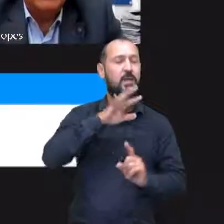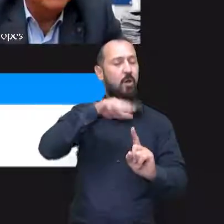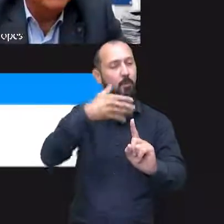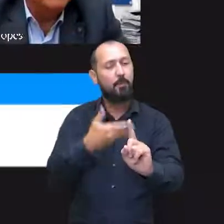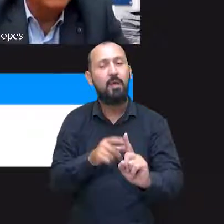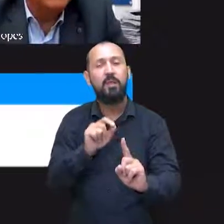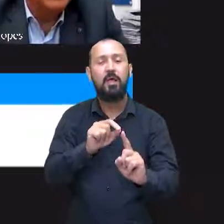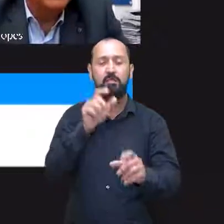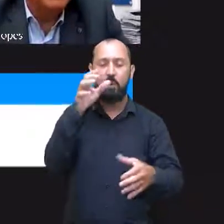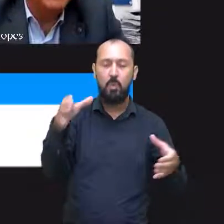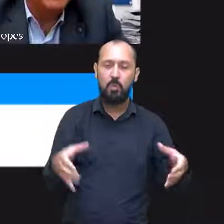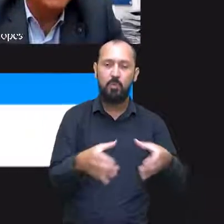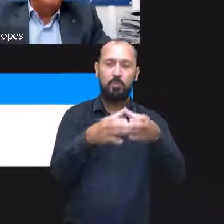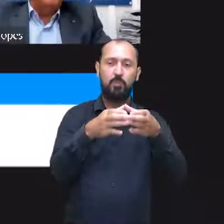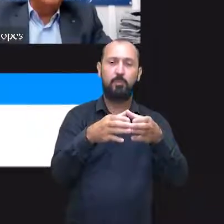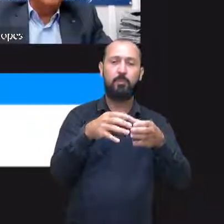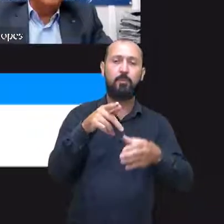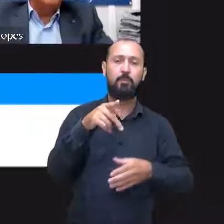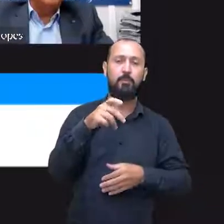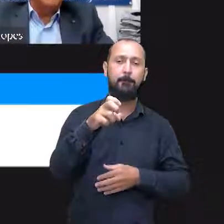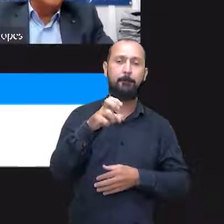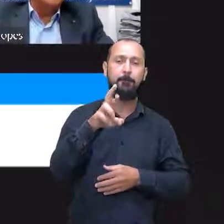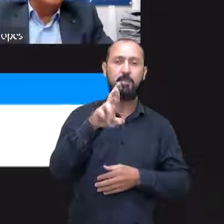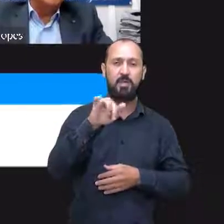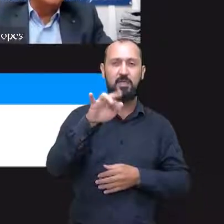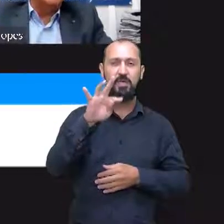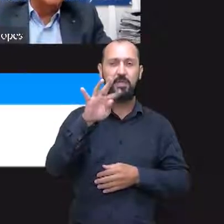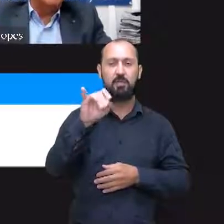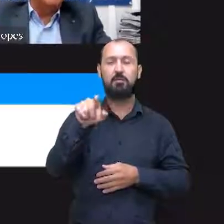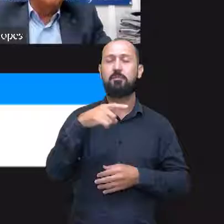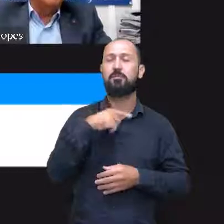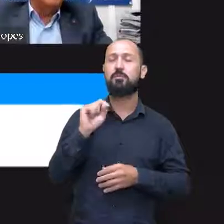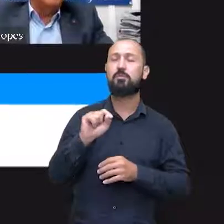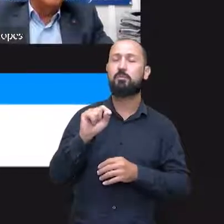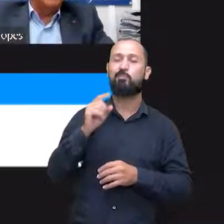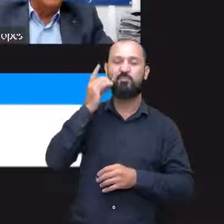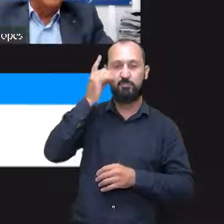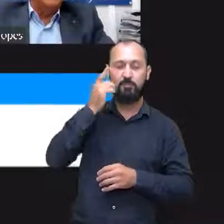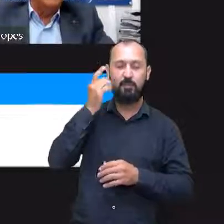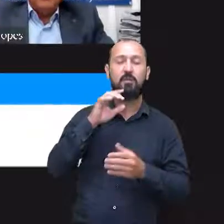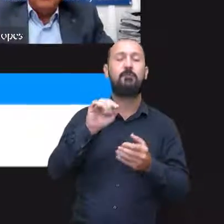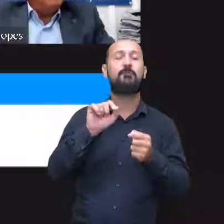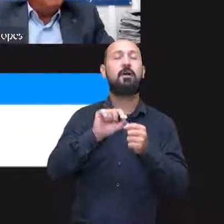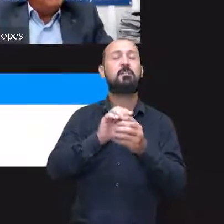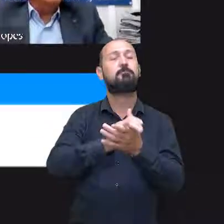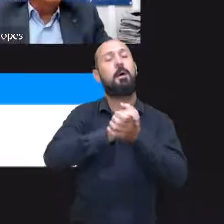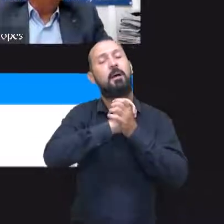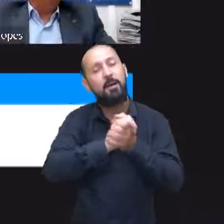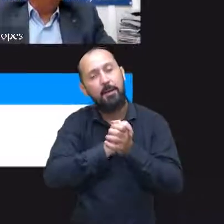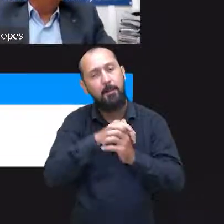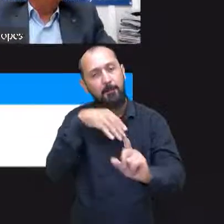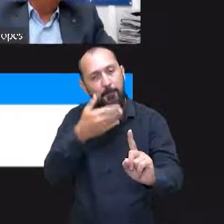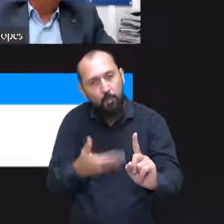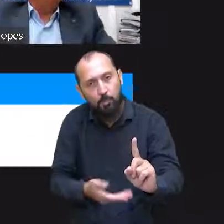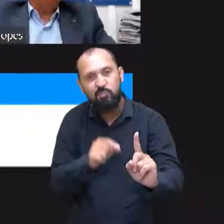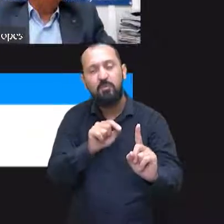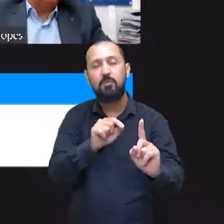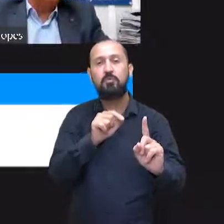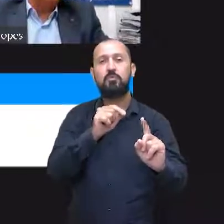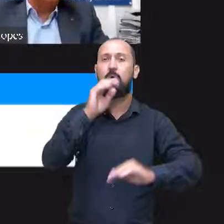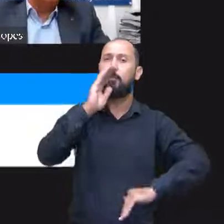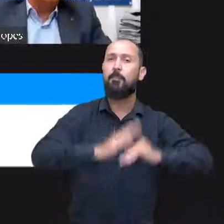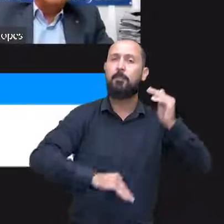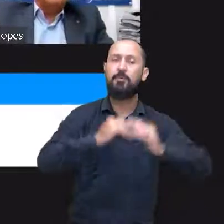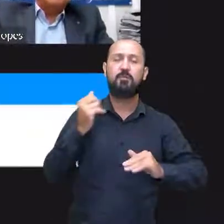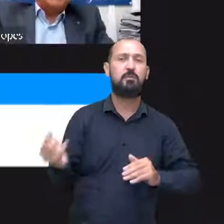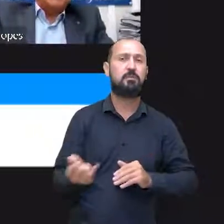justa homenagem aos peritos. Eu fui o relator dessa matéria, o deputado Capitão Contar homenageia um profissional